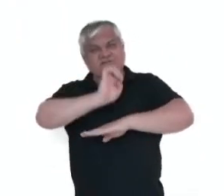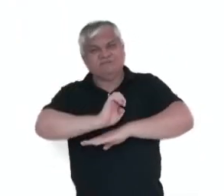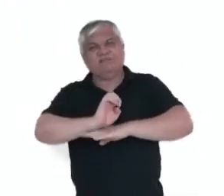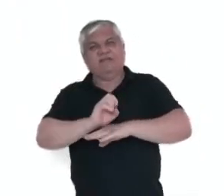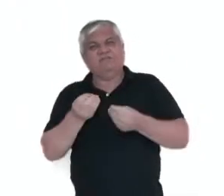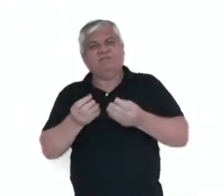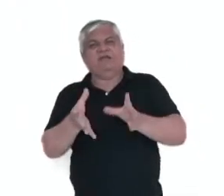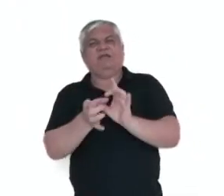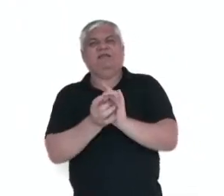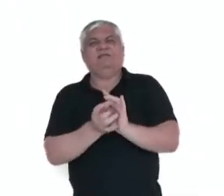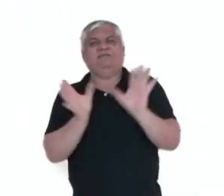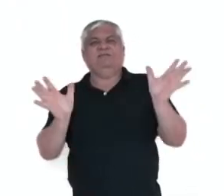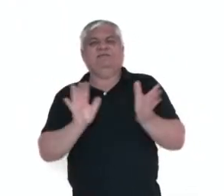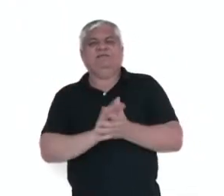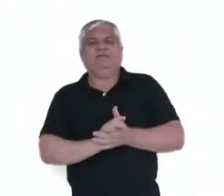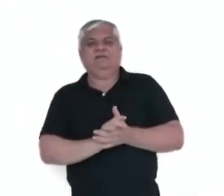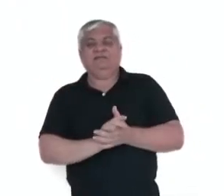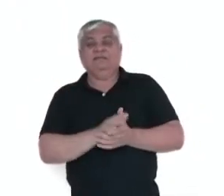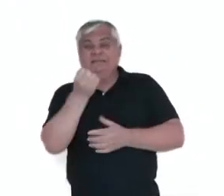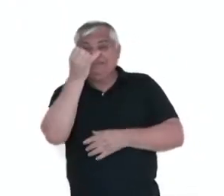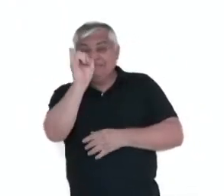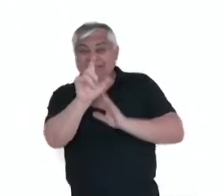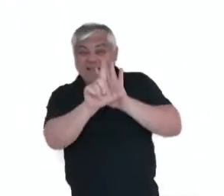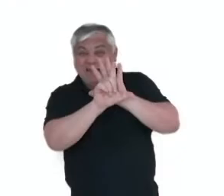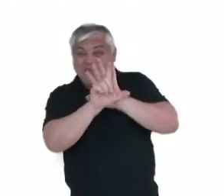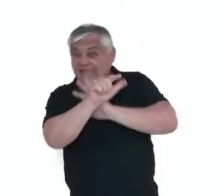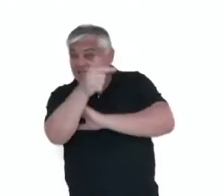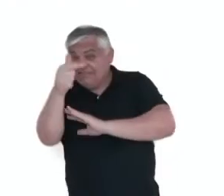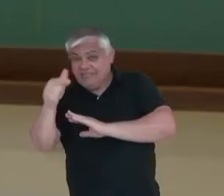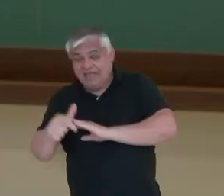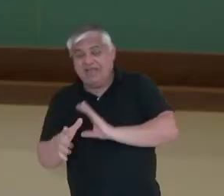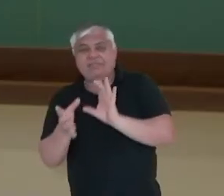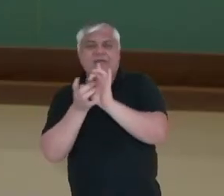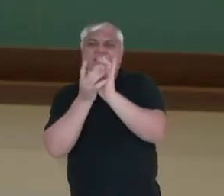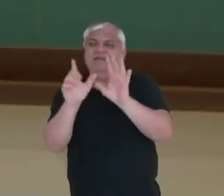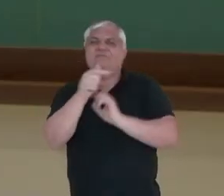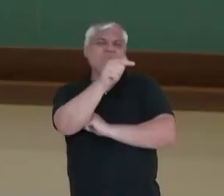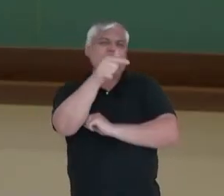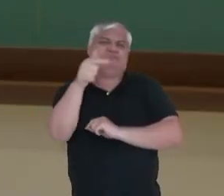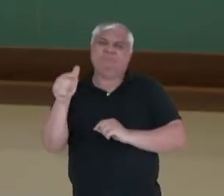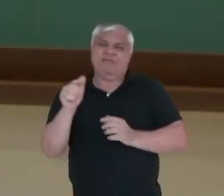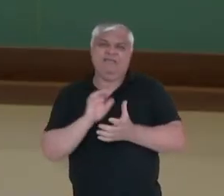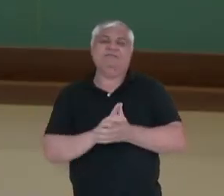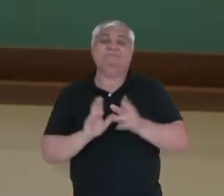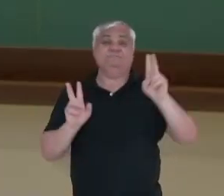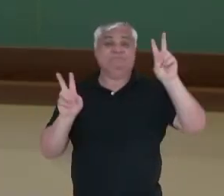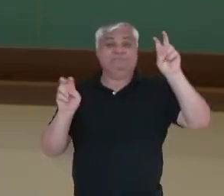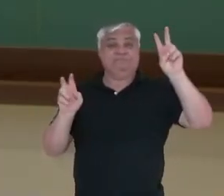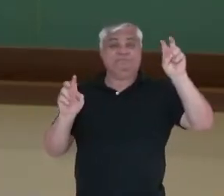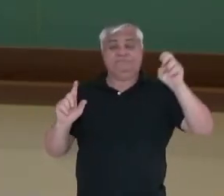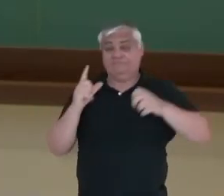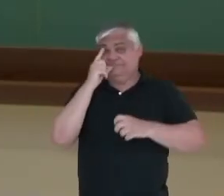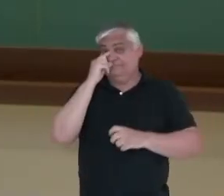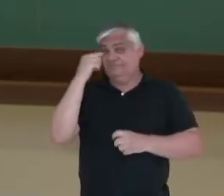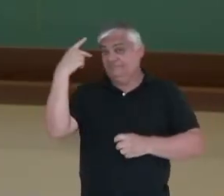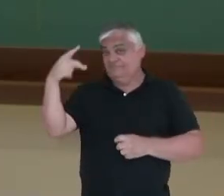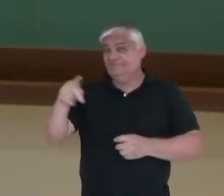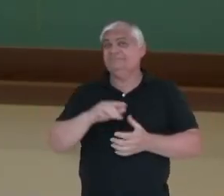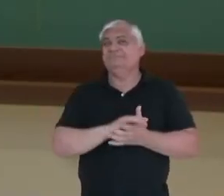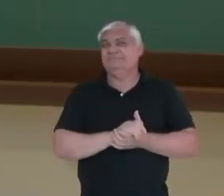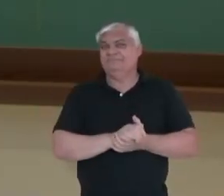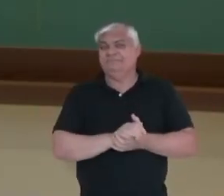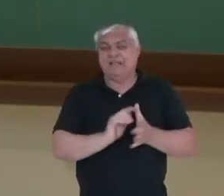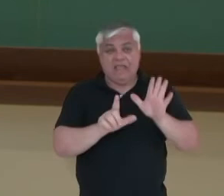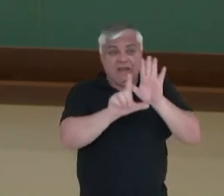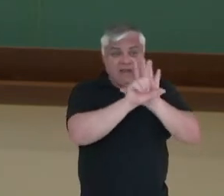liberdade. Onde não há lei, não há liberdade. É uma frase importante do John Locke. Locke afirma isso, onde não há